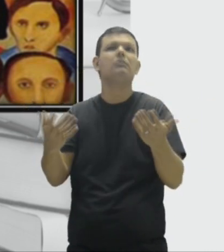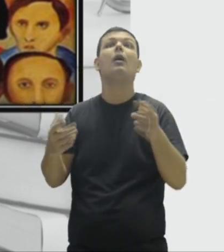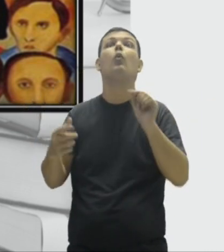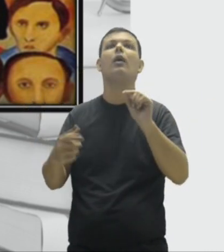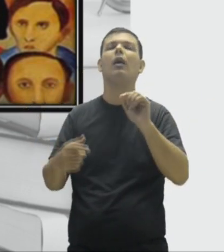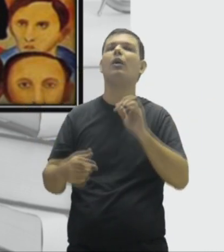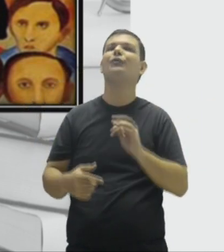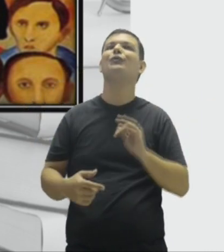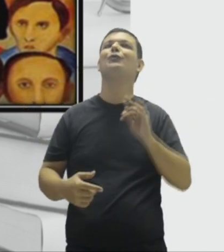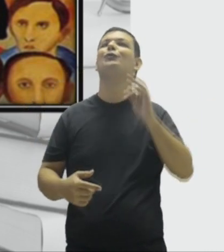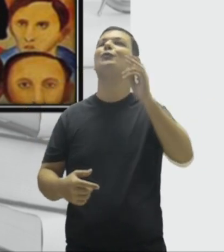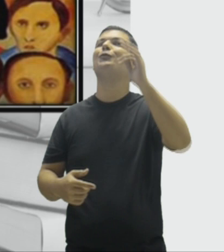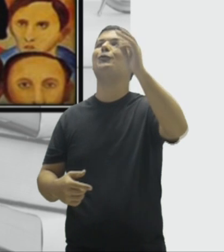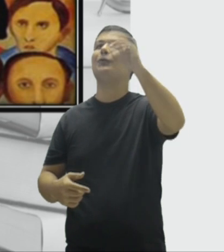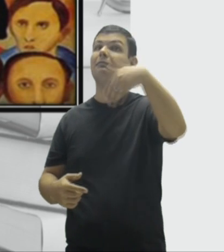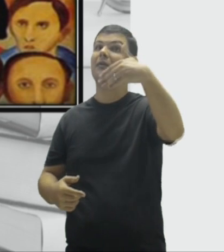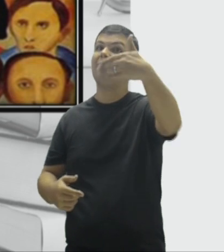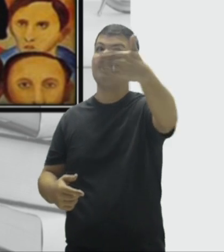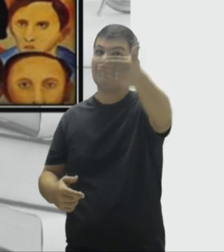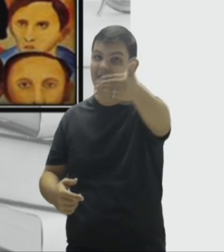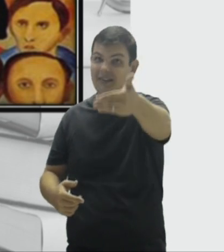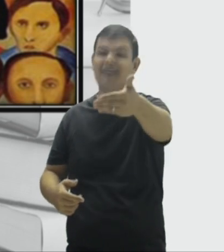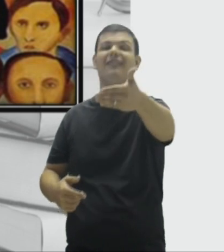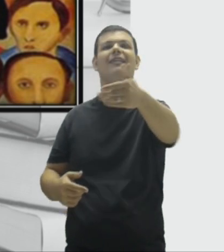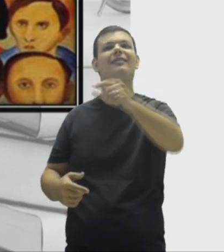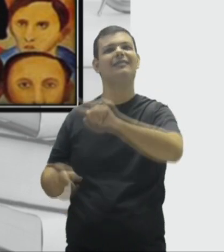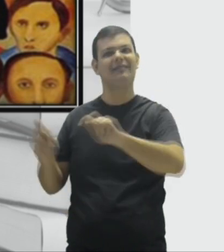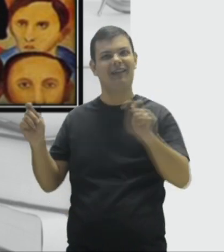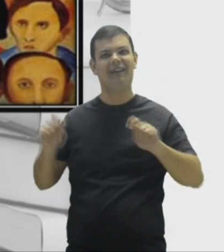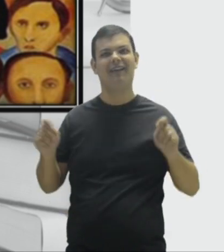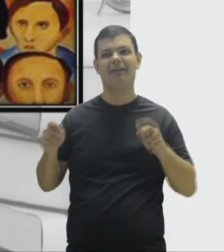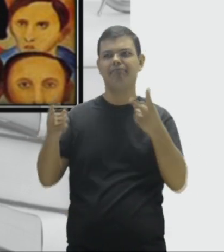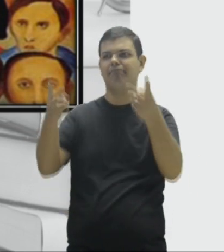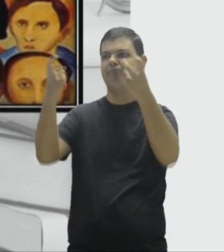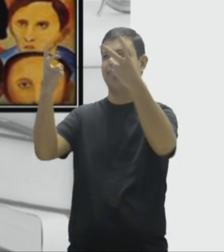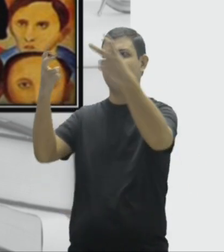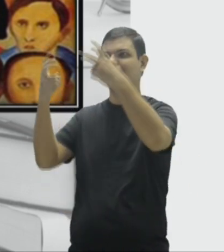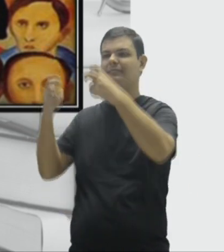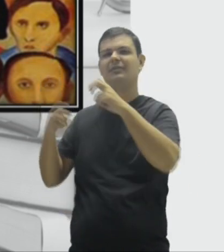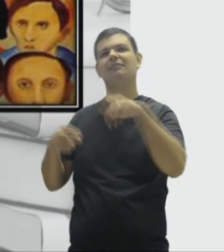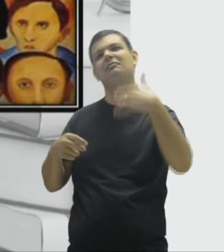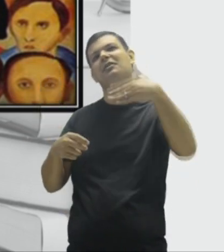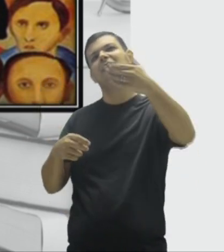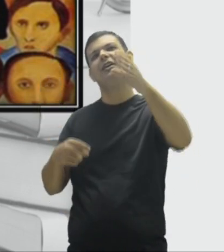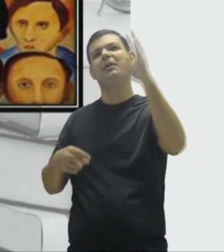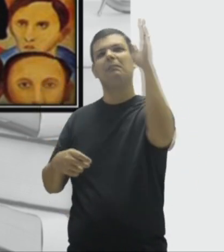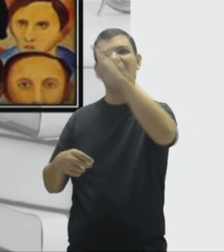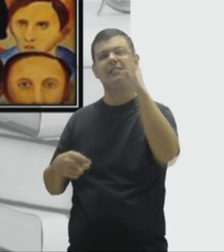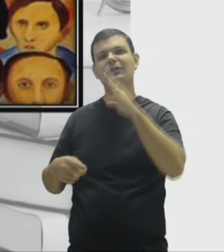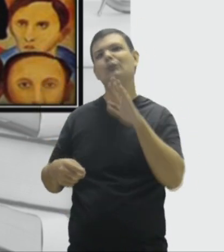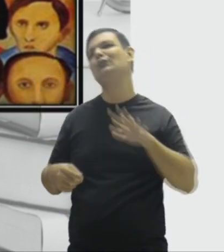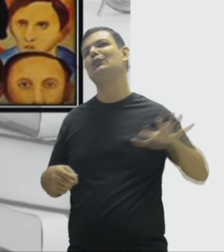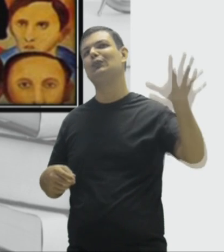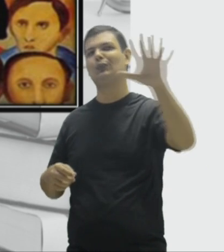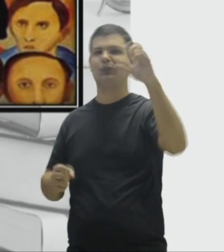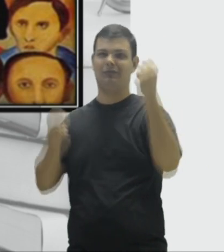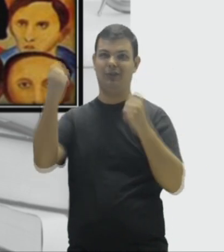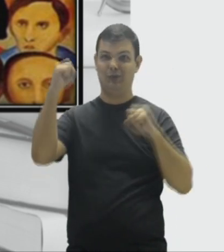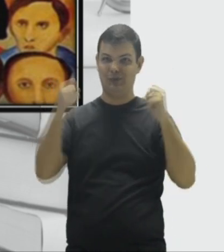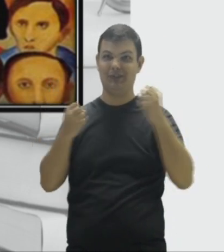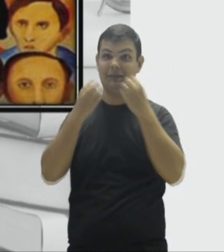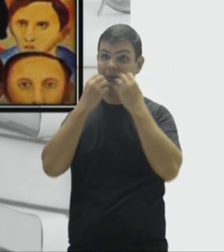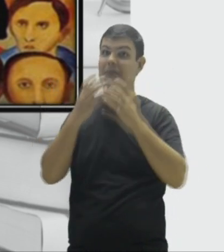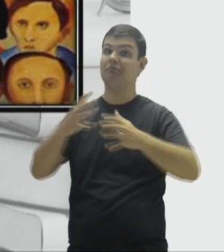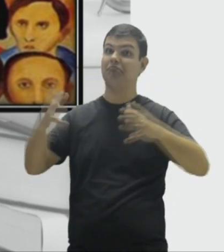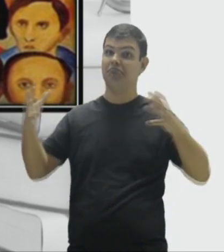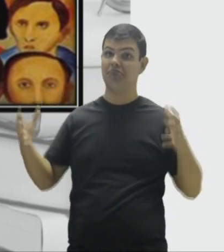uma visão, né, de futuro, uma visão futurista, né, do Brasil, que seria o Brasil industrial. E, para a